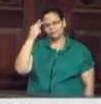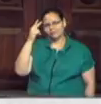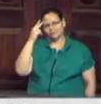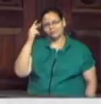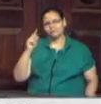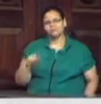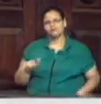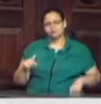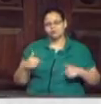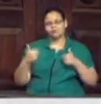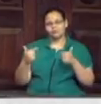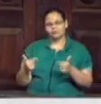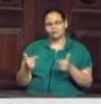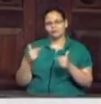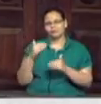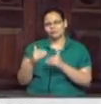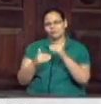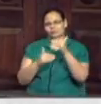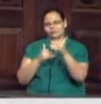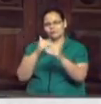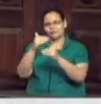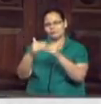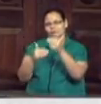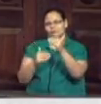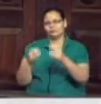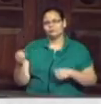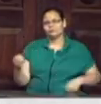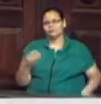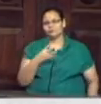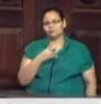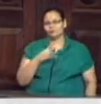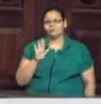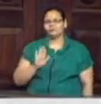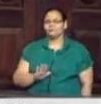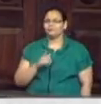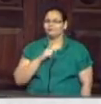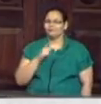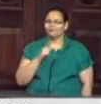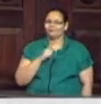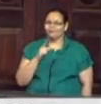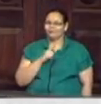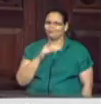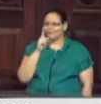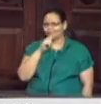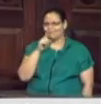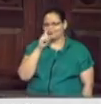liderança de um processo de renovação, mas tem vacilado.